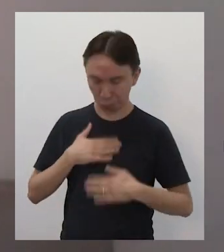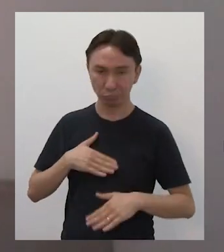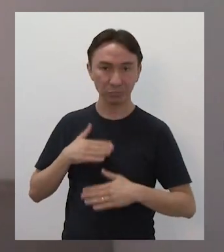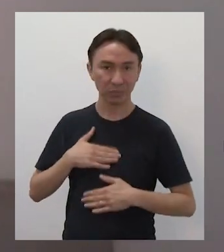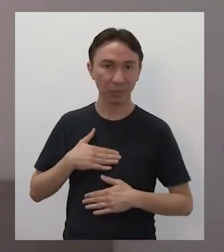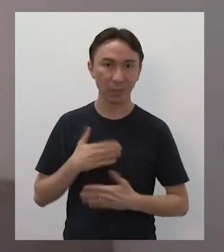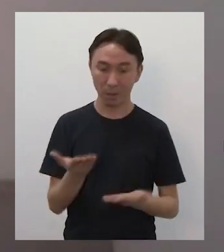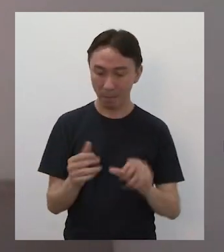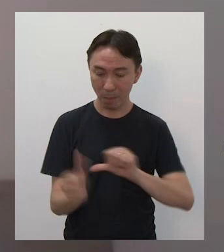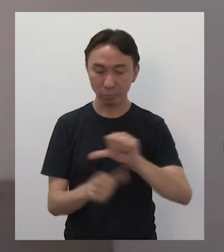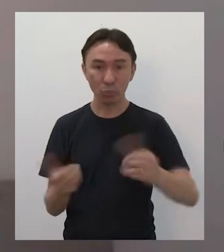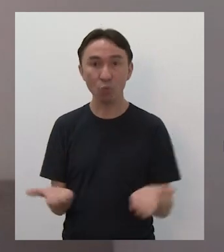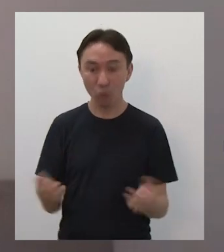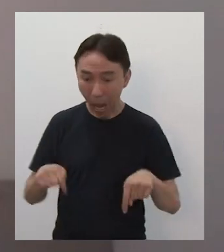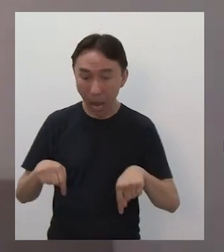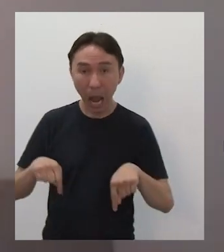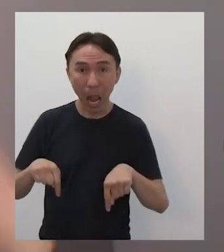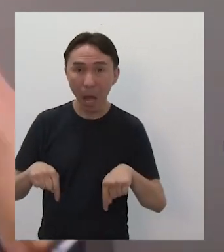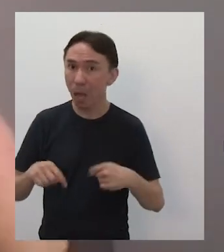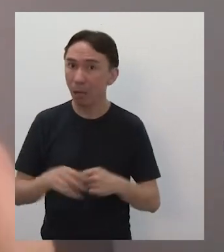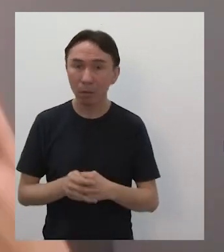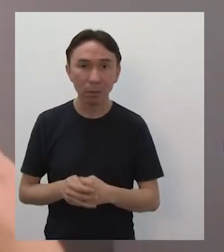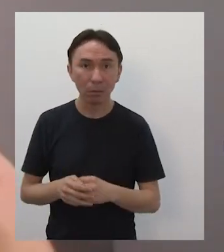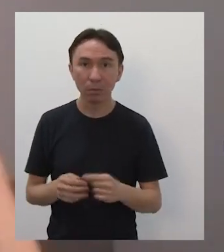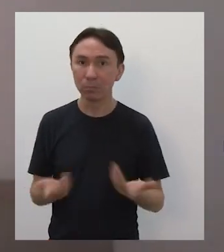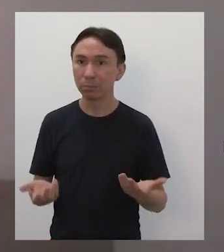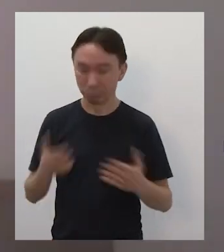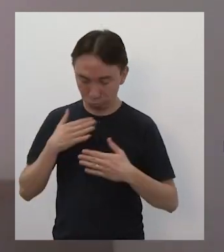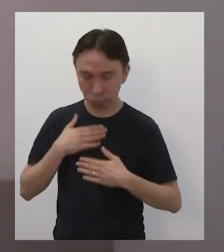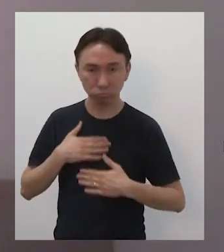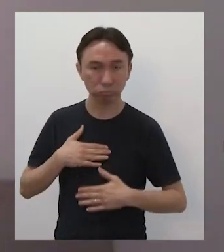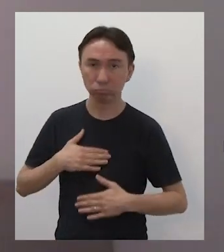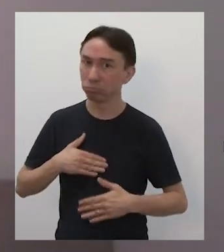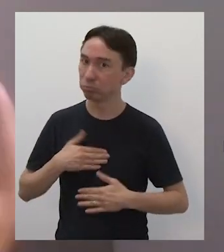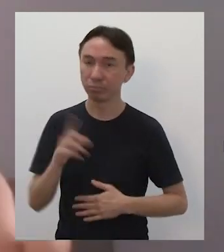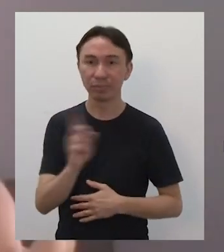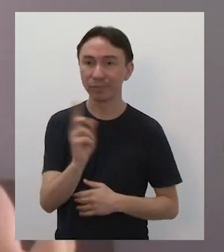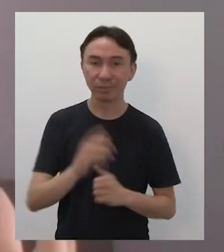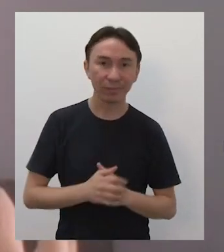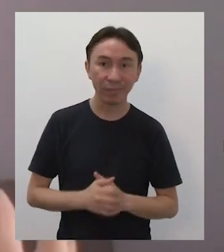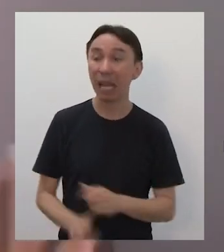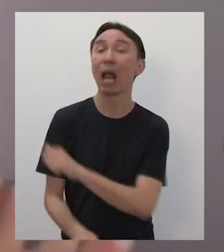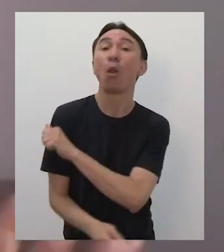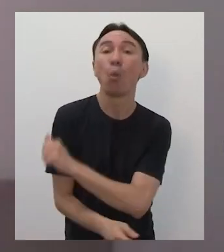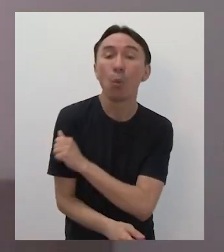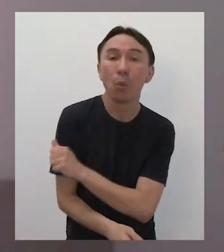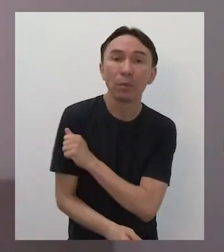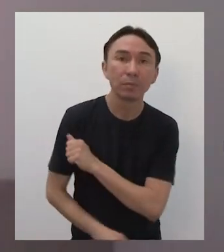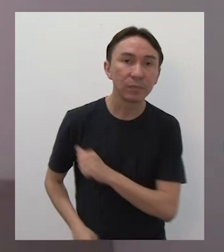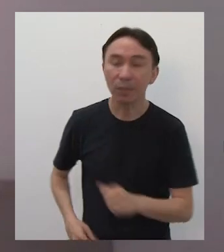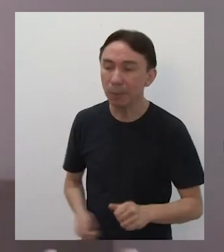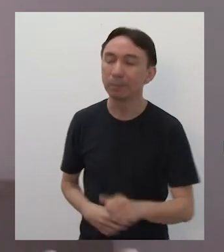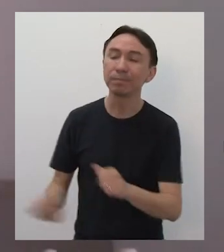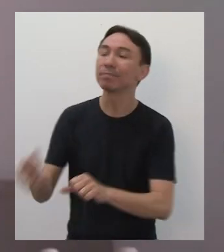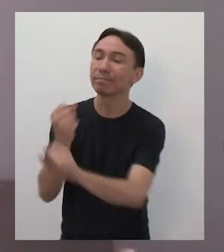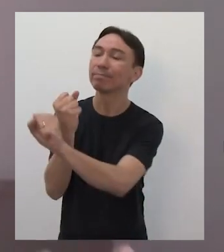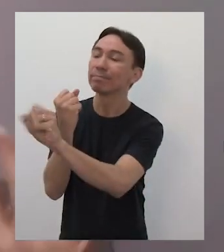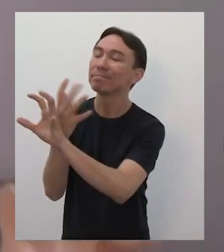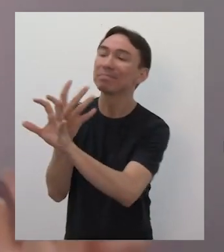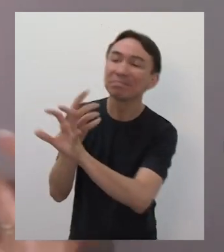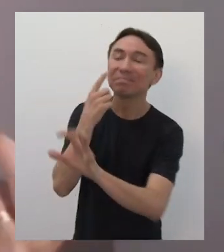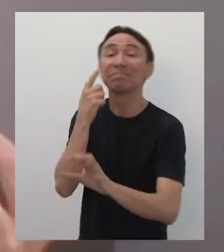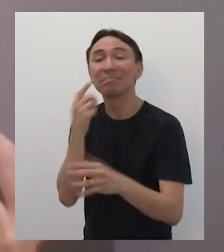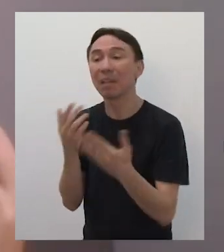conforto. E falar com os estudantes pelo computador, virtualmente, não é mais zona de conforto